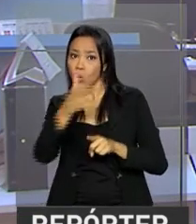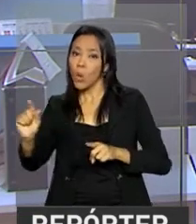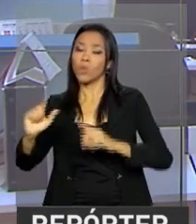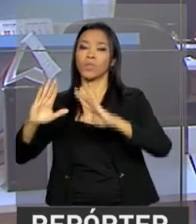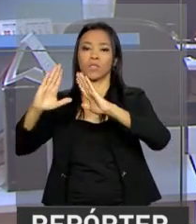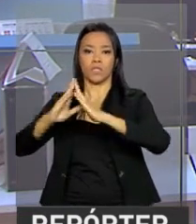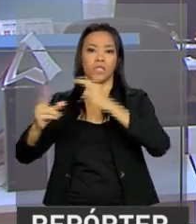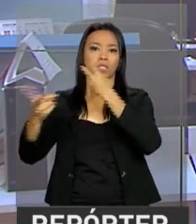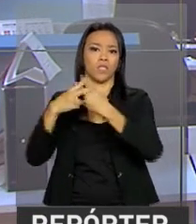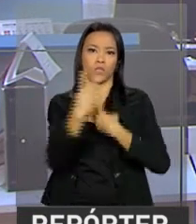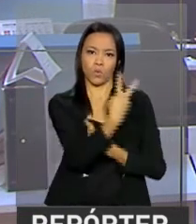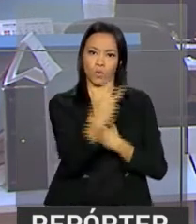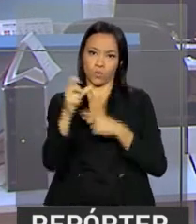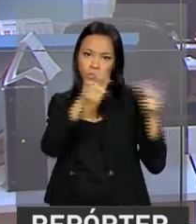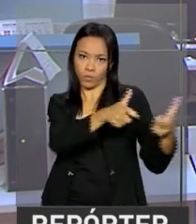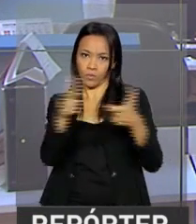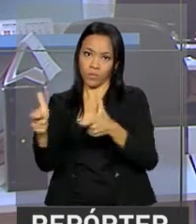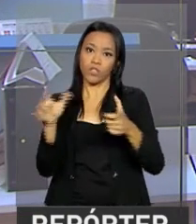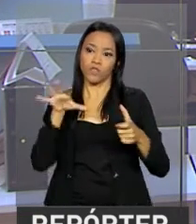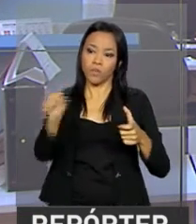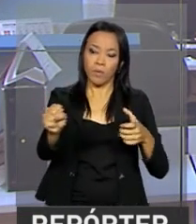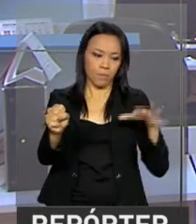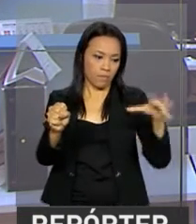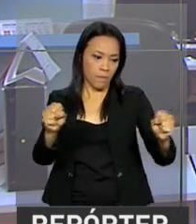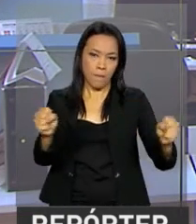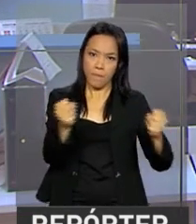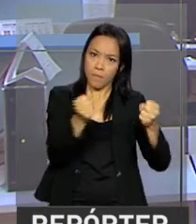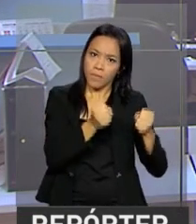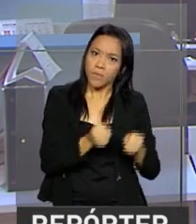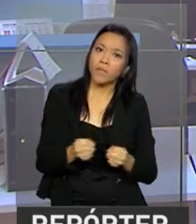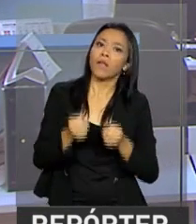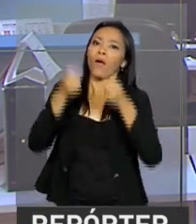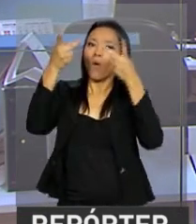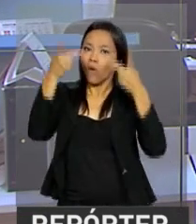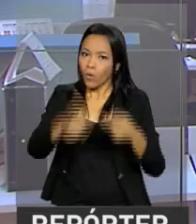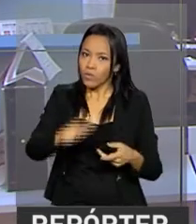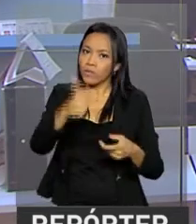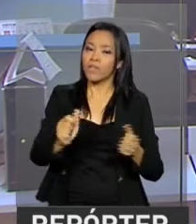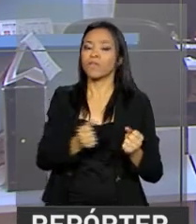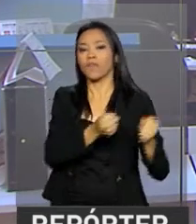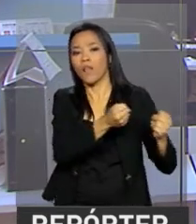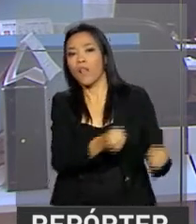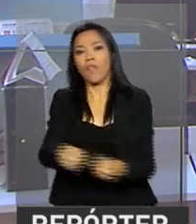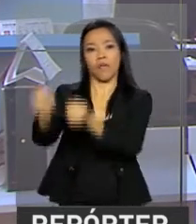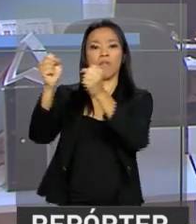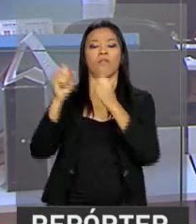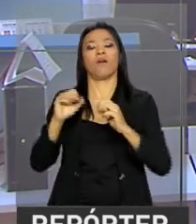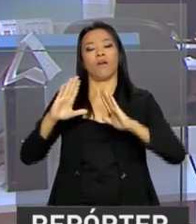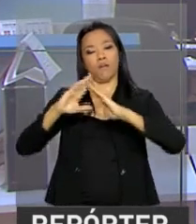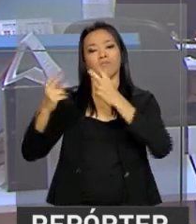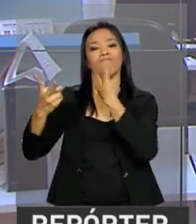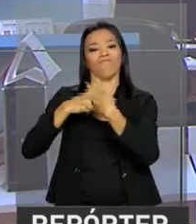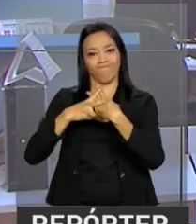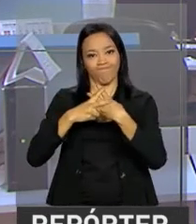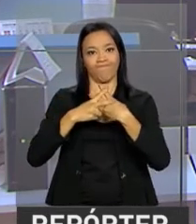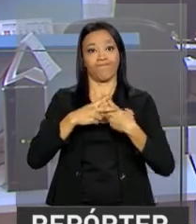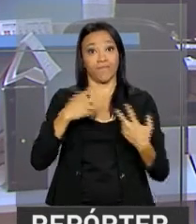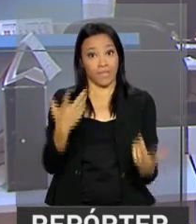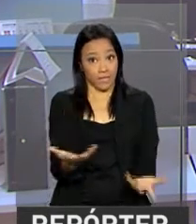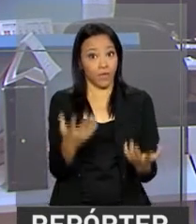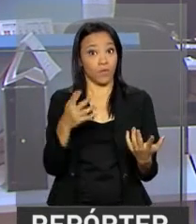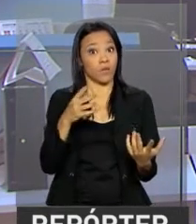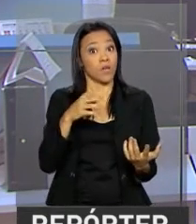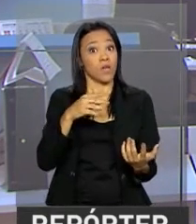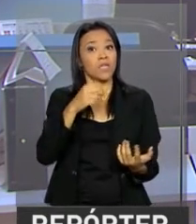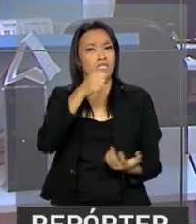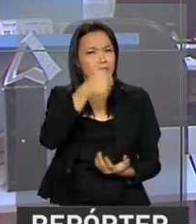Penitenciário Anísio Jobim foram recapturados e encaminhados novamente para as unidades prisionais. Ainda há